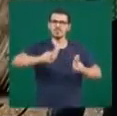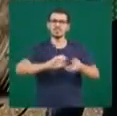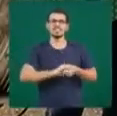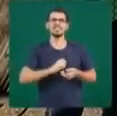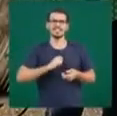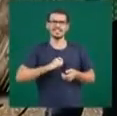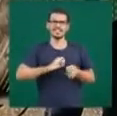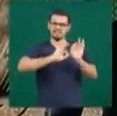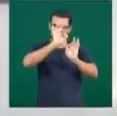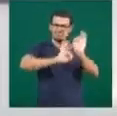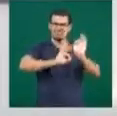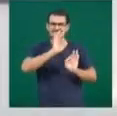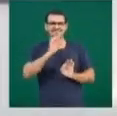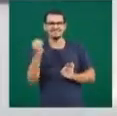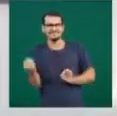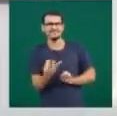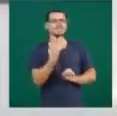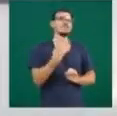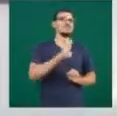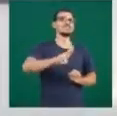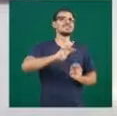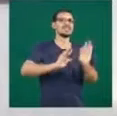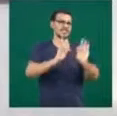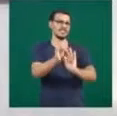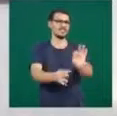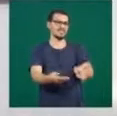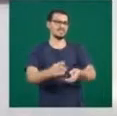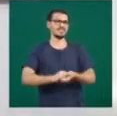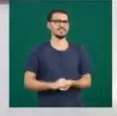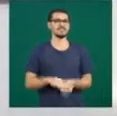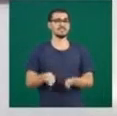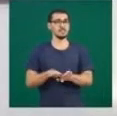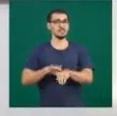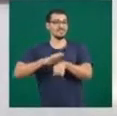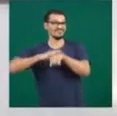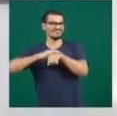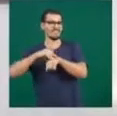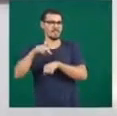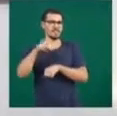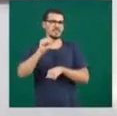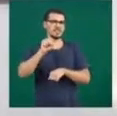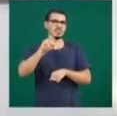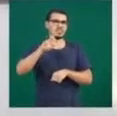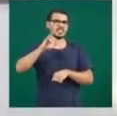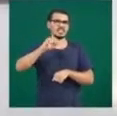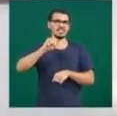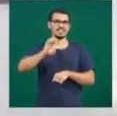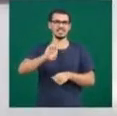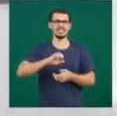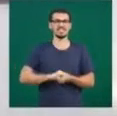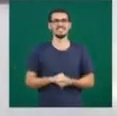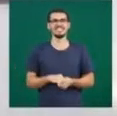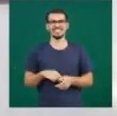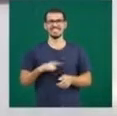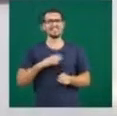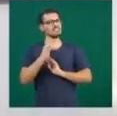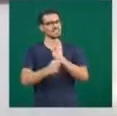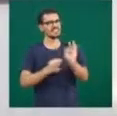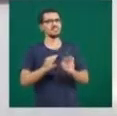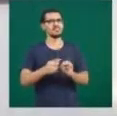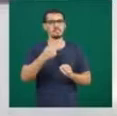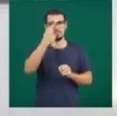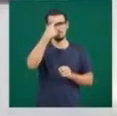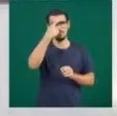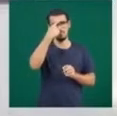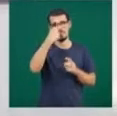novas tecnologias. Saúde, vamos falar de psoríase. Tem tratamento, mas ainda é comum a discriminação em função